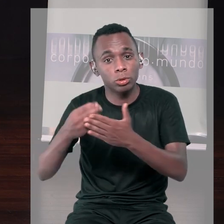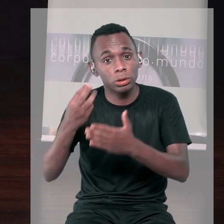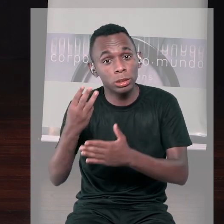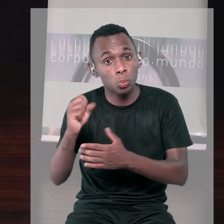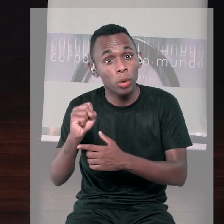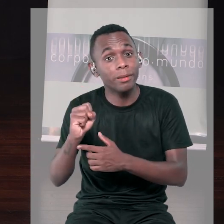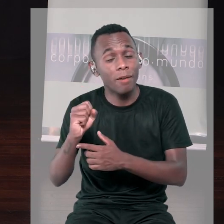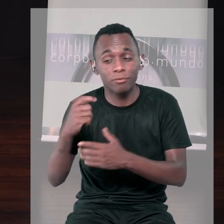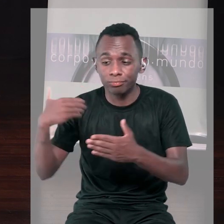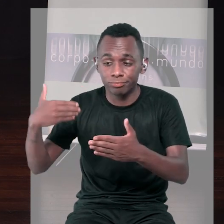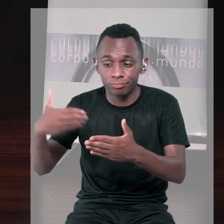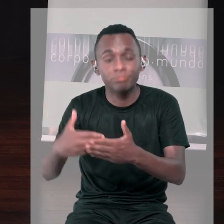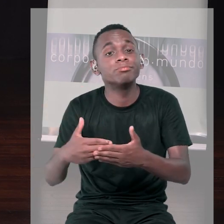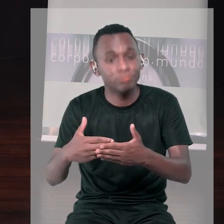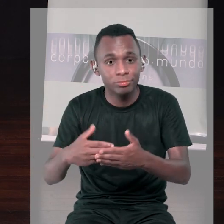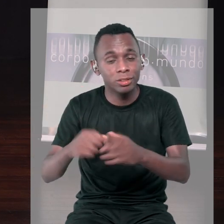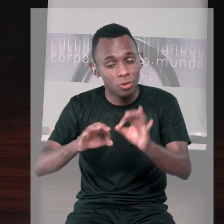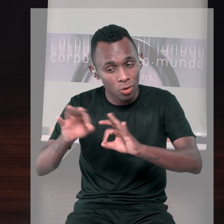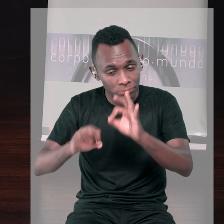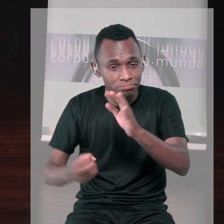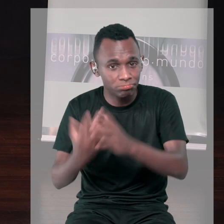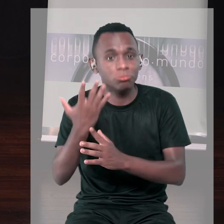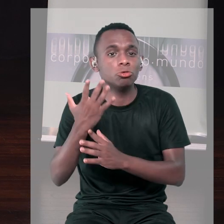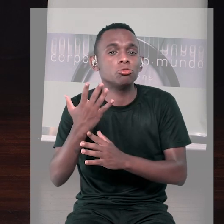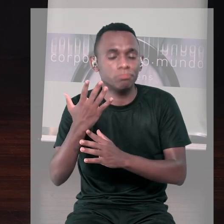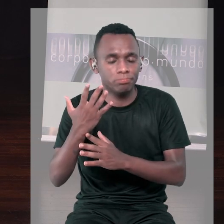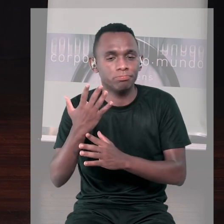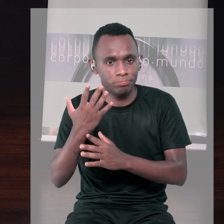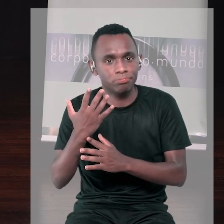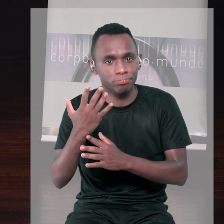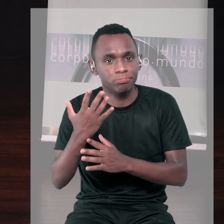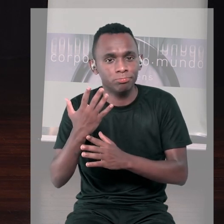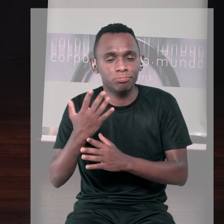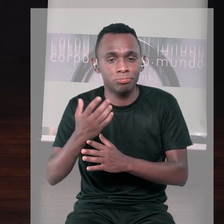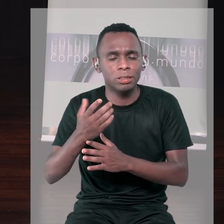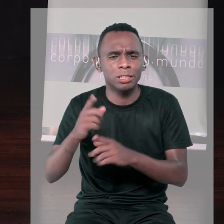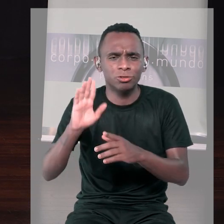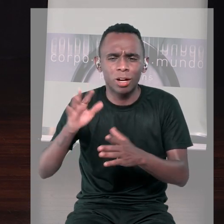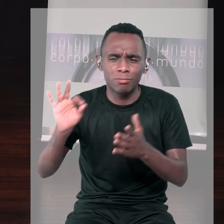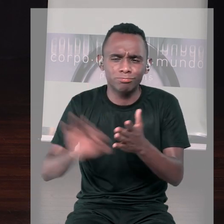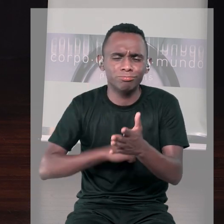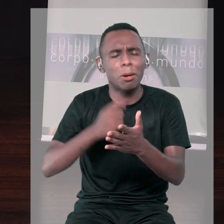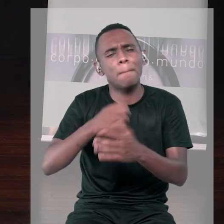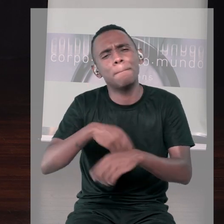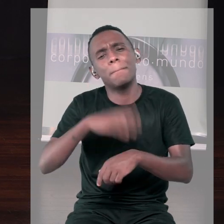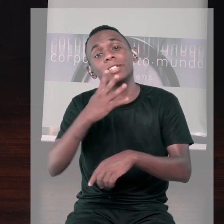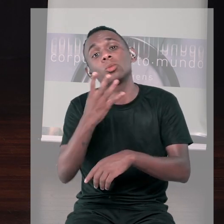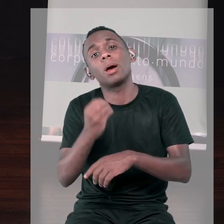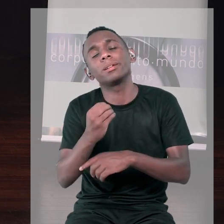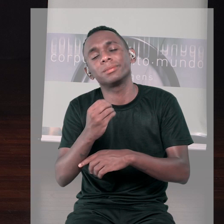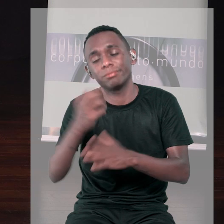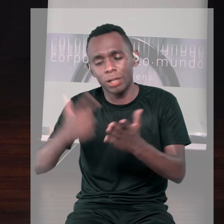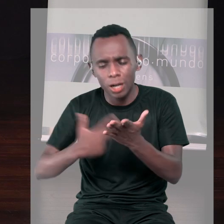que ele produz. Ele já produziu, organizou e assinou mais de 40 livros e vem